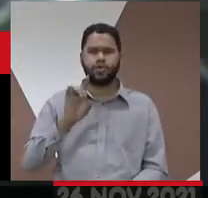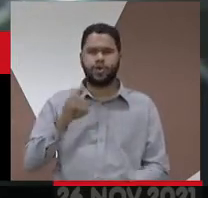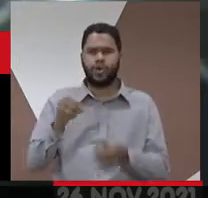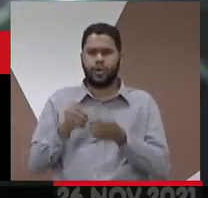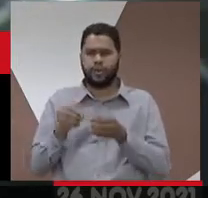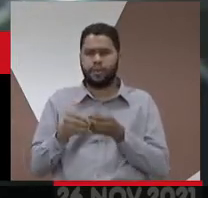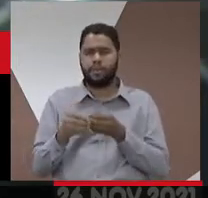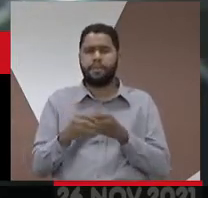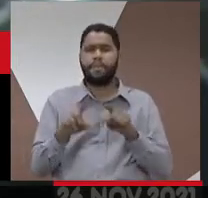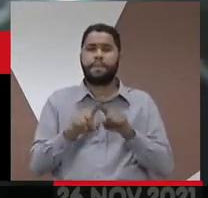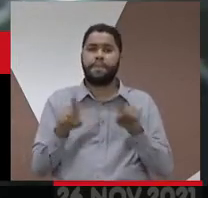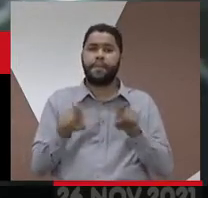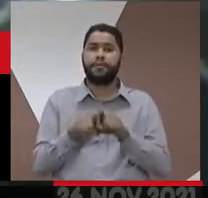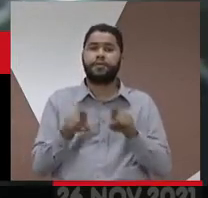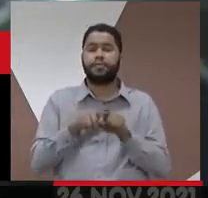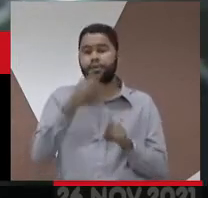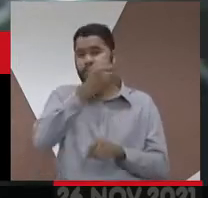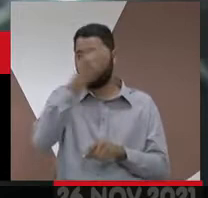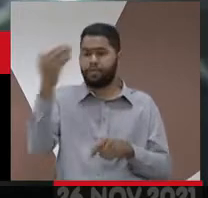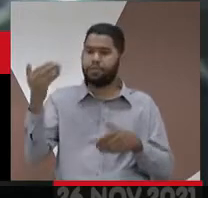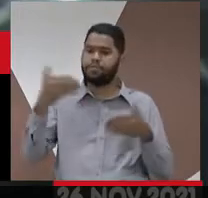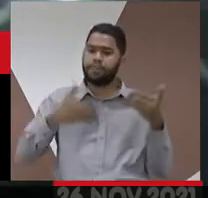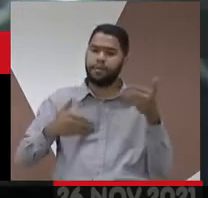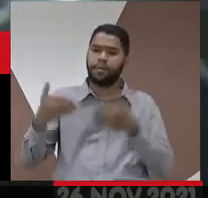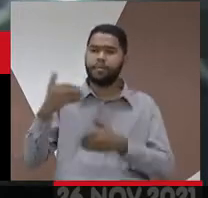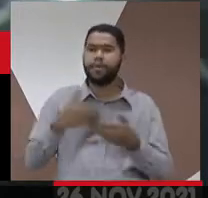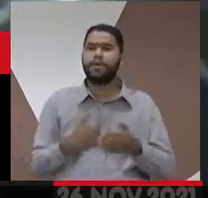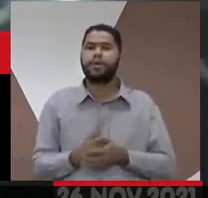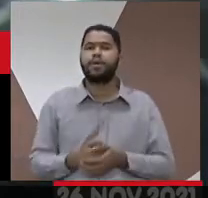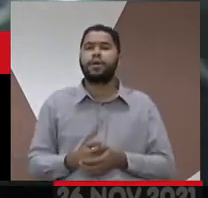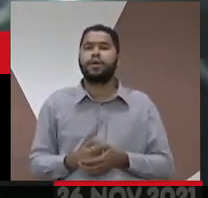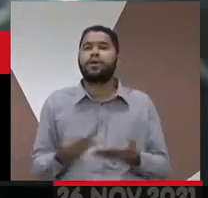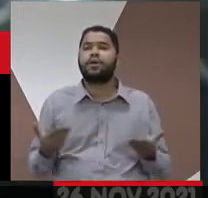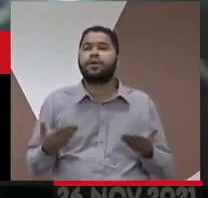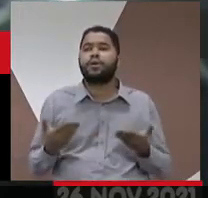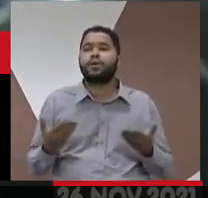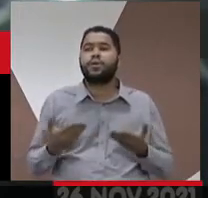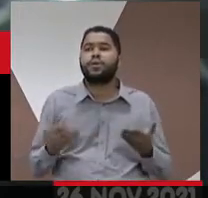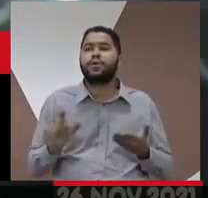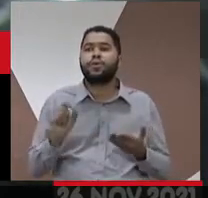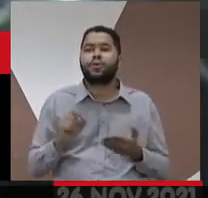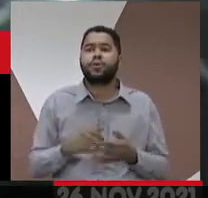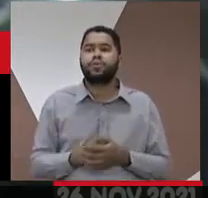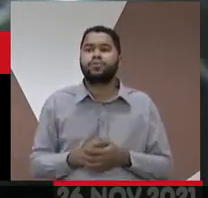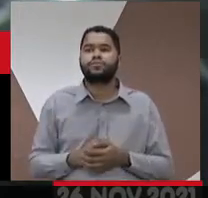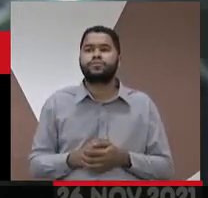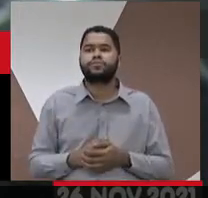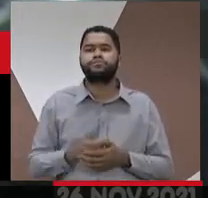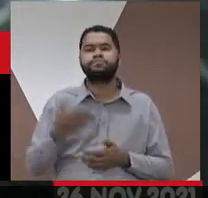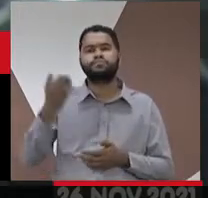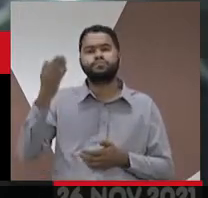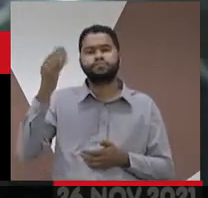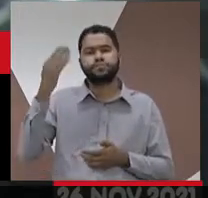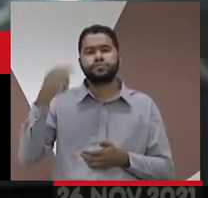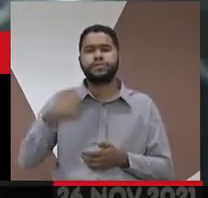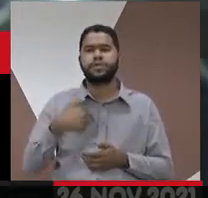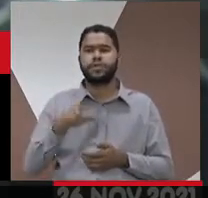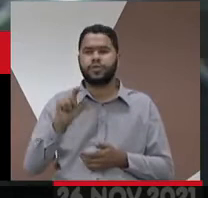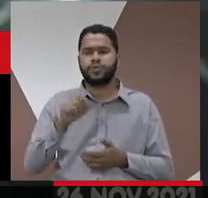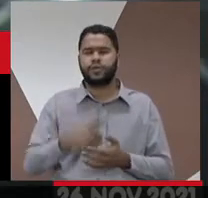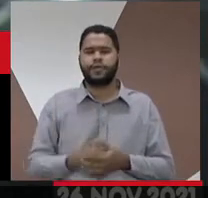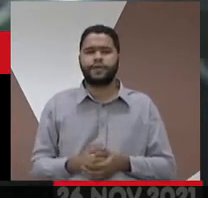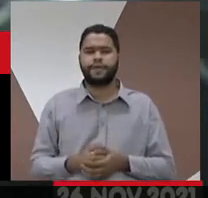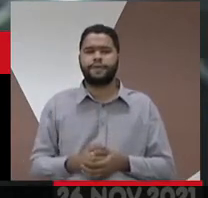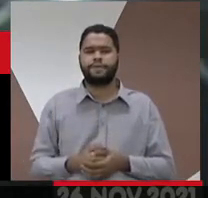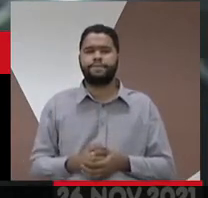metropolitana, mas os prefeitos chegam e falam, neném, chegou, igual o Araguari mesmo, eu estava no outro dia, fazendo